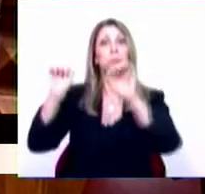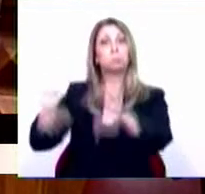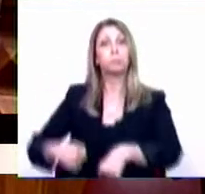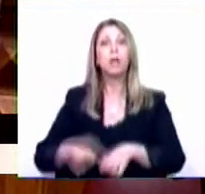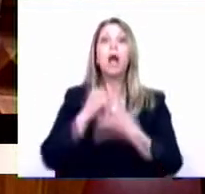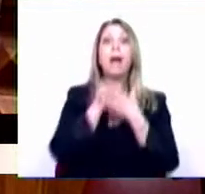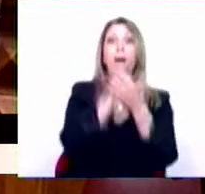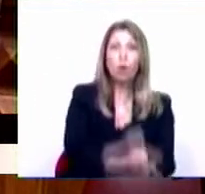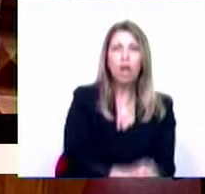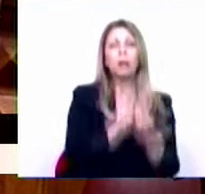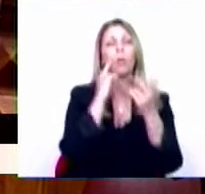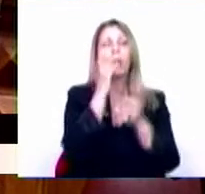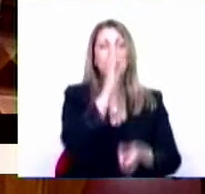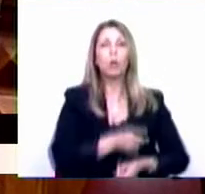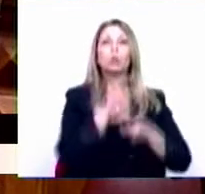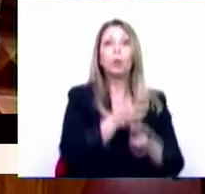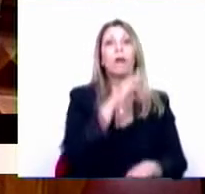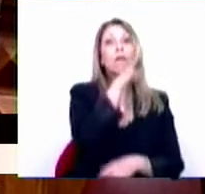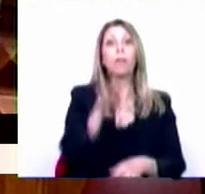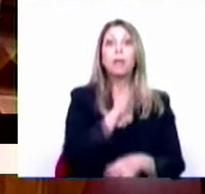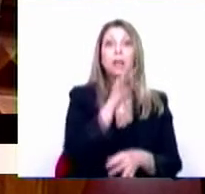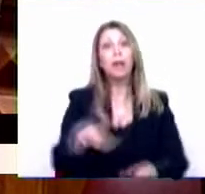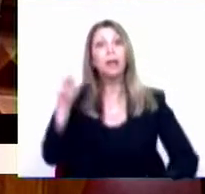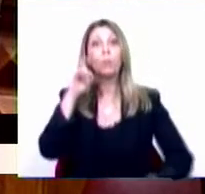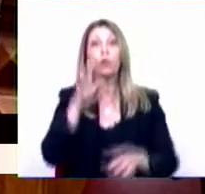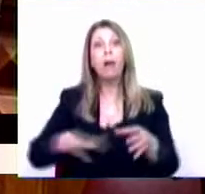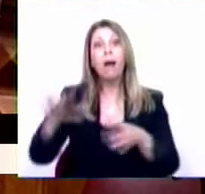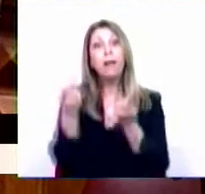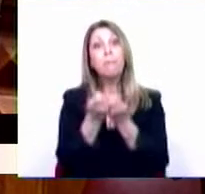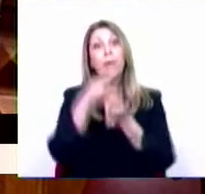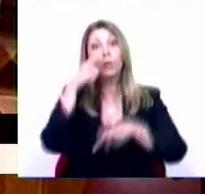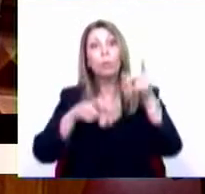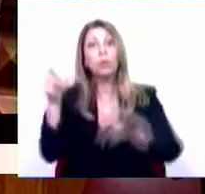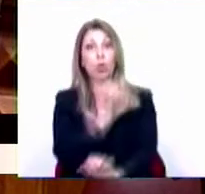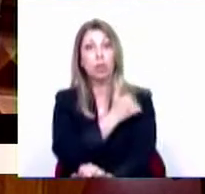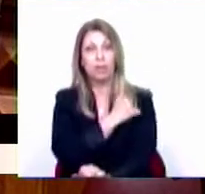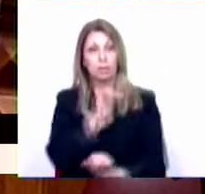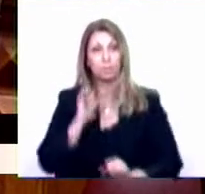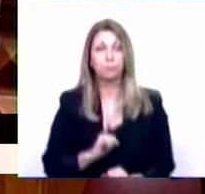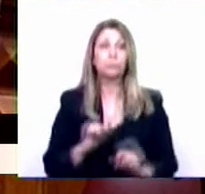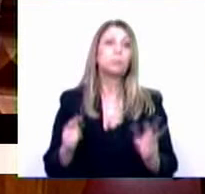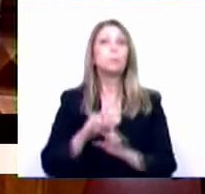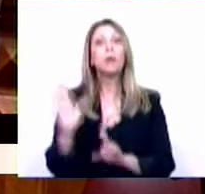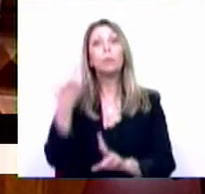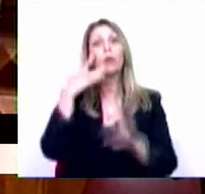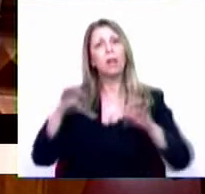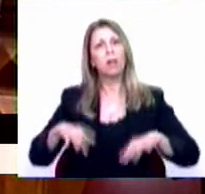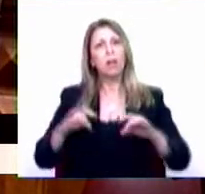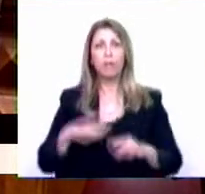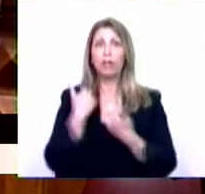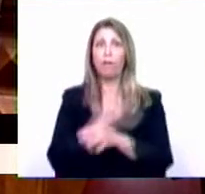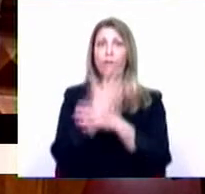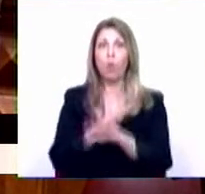agricultura familiar, protegendo as áreas envolventes das povoações. A prioridade tem de ser evitar os fogos, diminuir o número